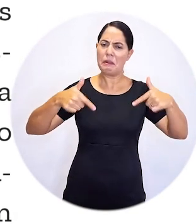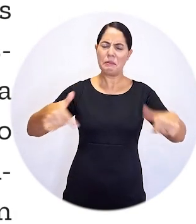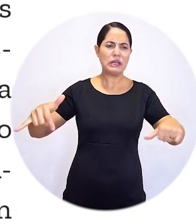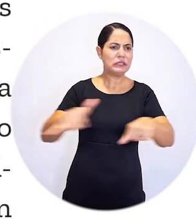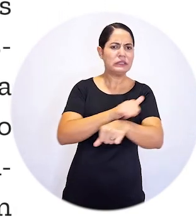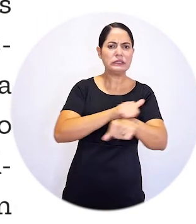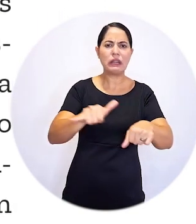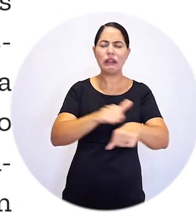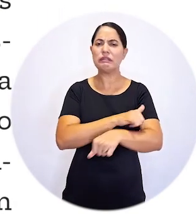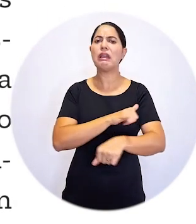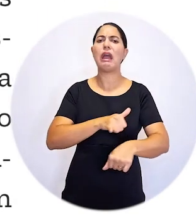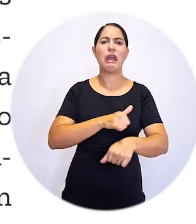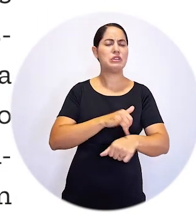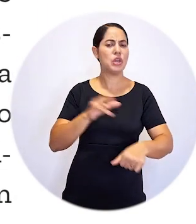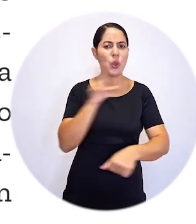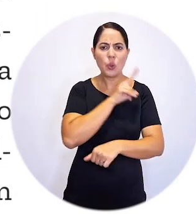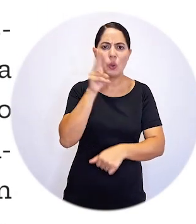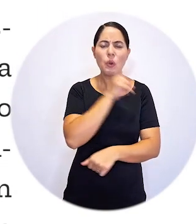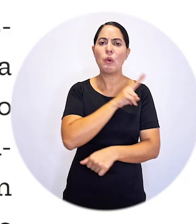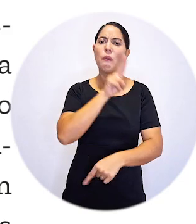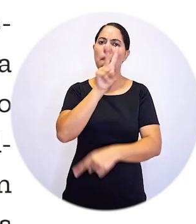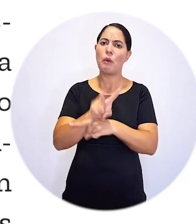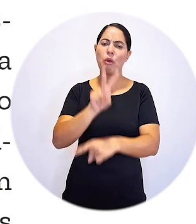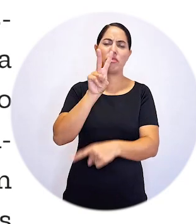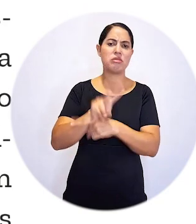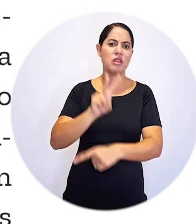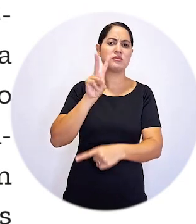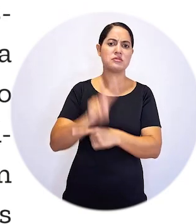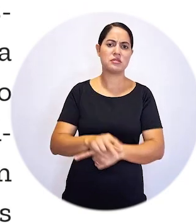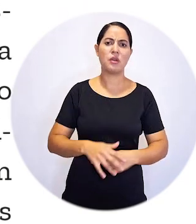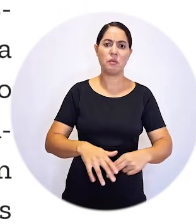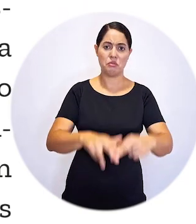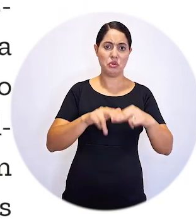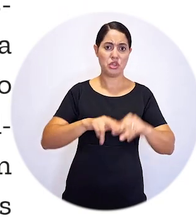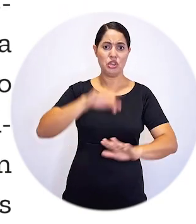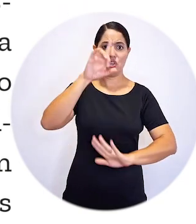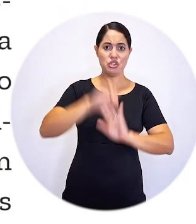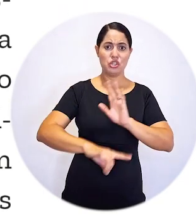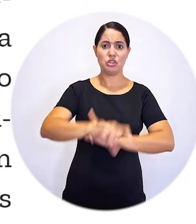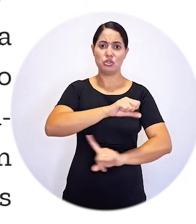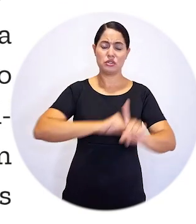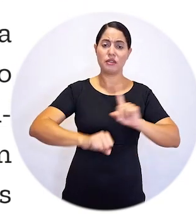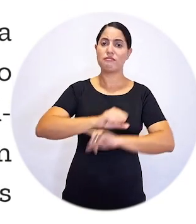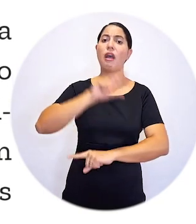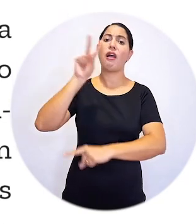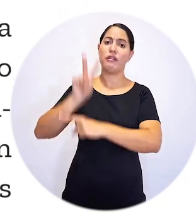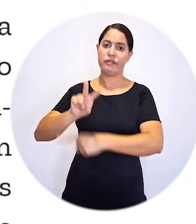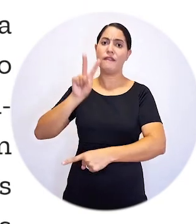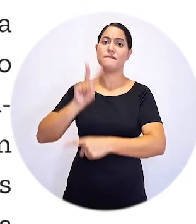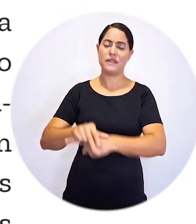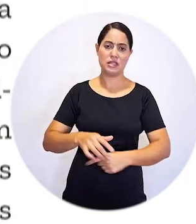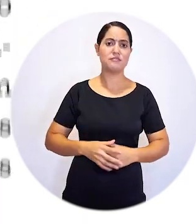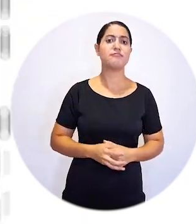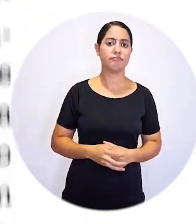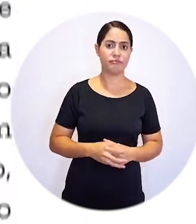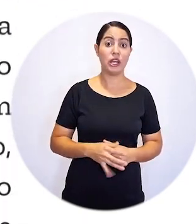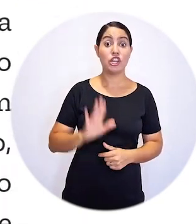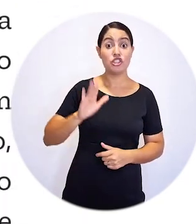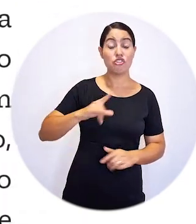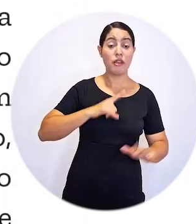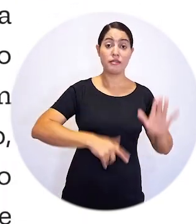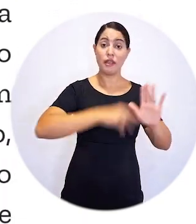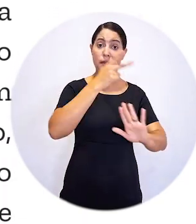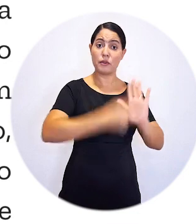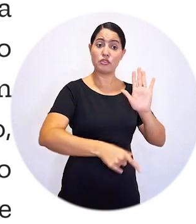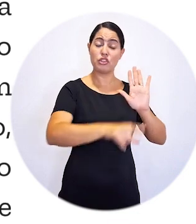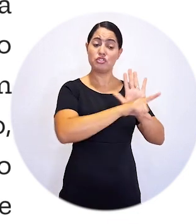medida, enfatizando a necessidade de proteção imediata e eficaz para aqueles que defendem os direitos da sociedade. Desde a formulação